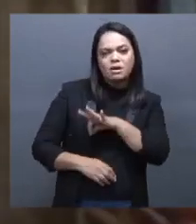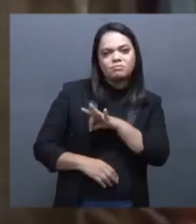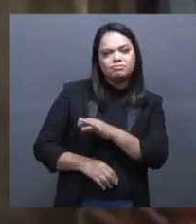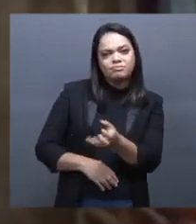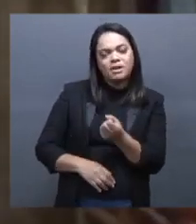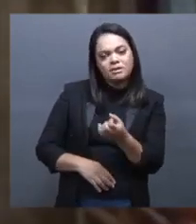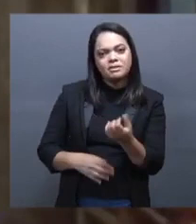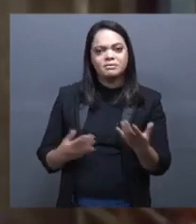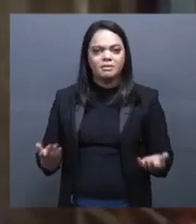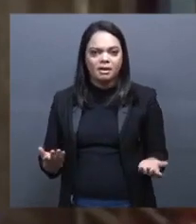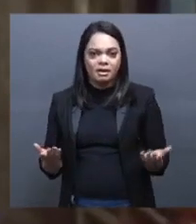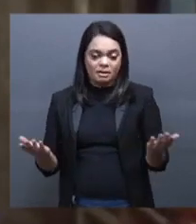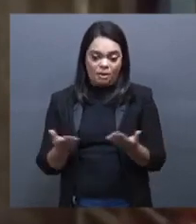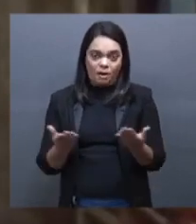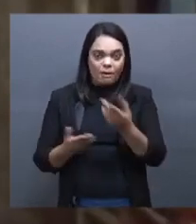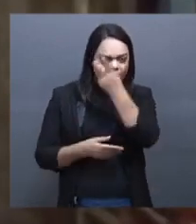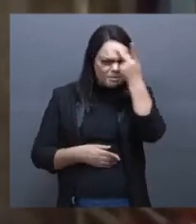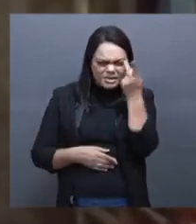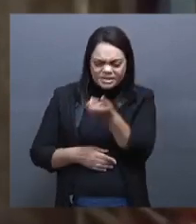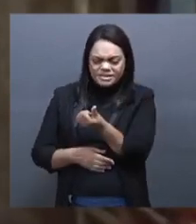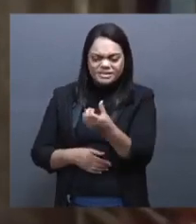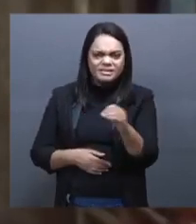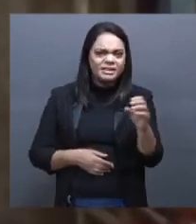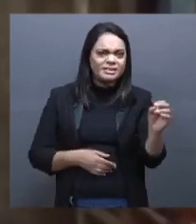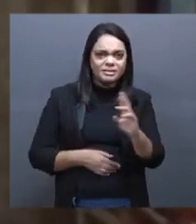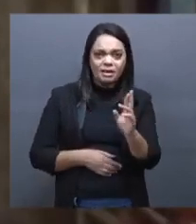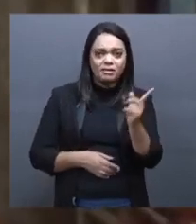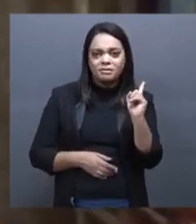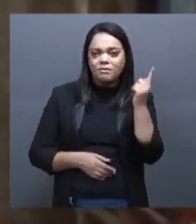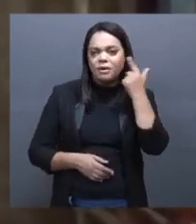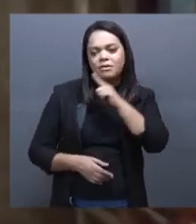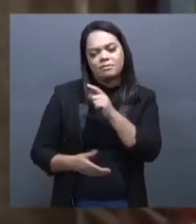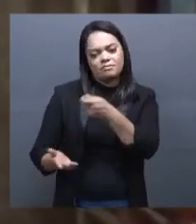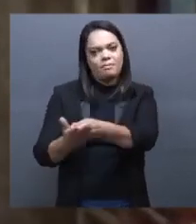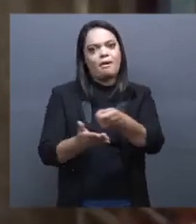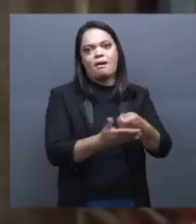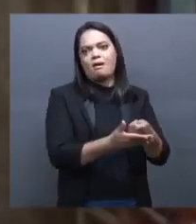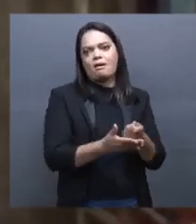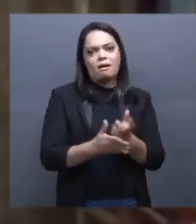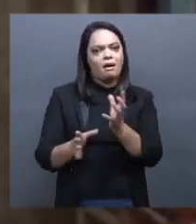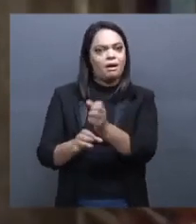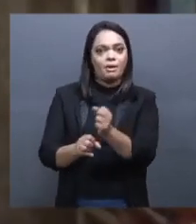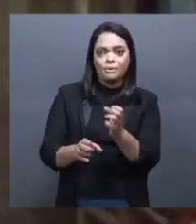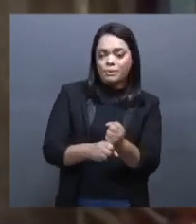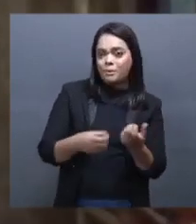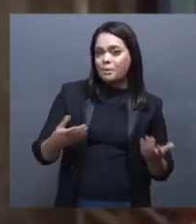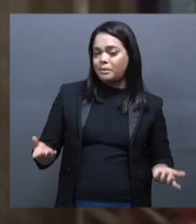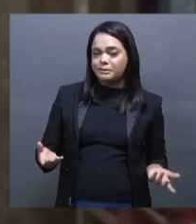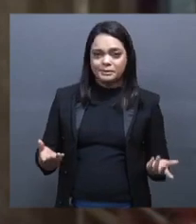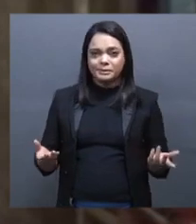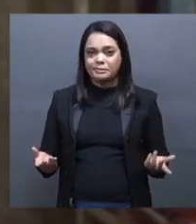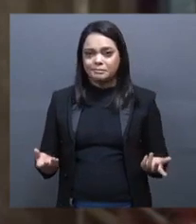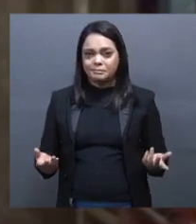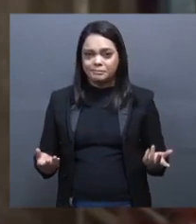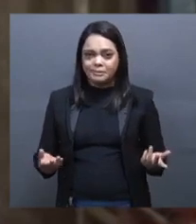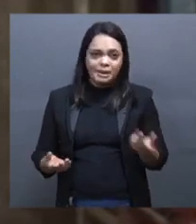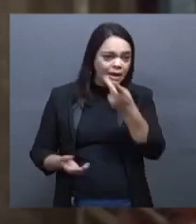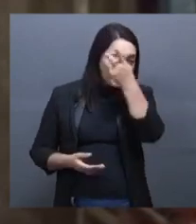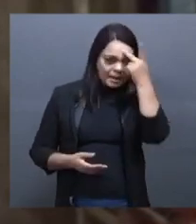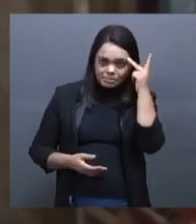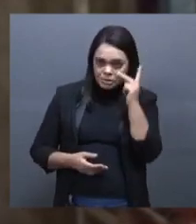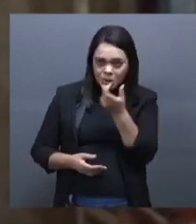essas pessoas uma incapacidade de lidar com uma série de compromissos. E é possível que fiquem fortemente restritos